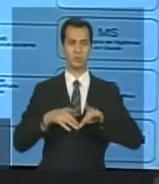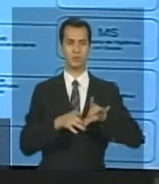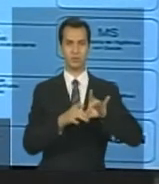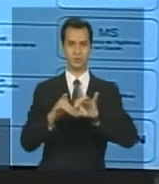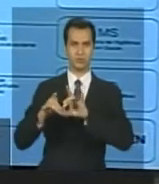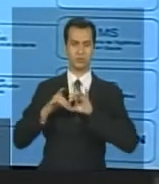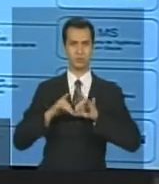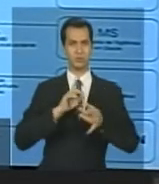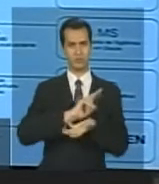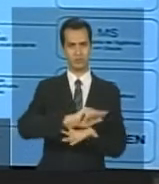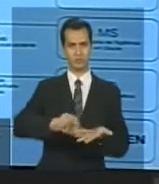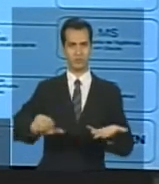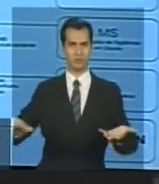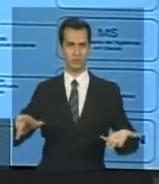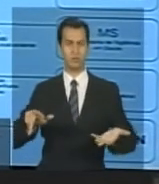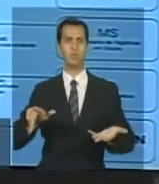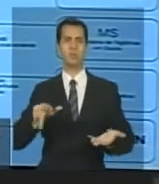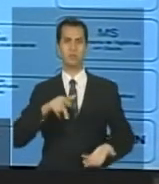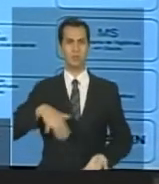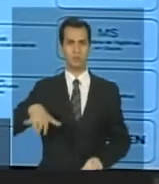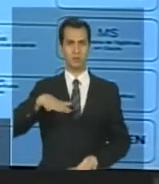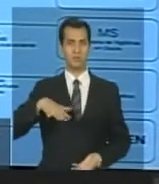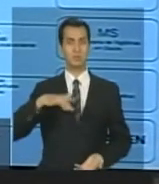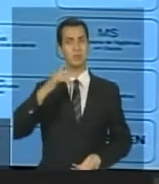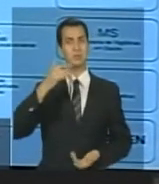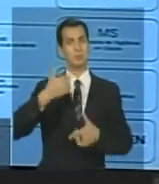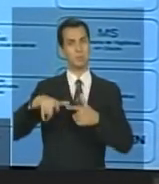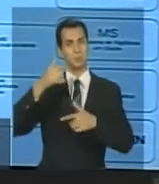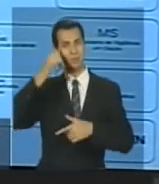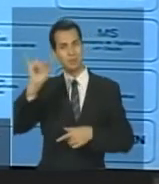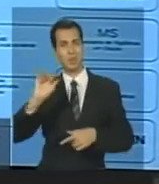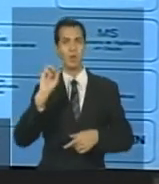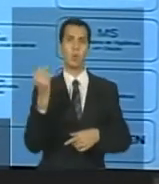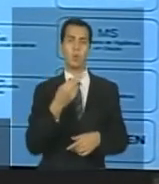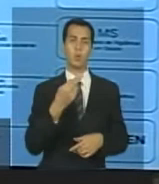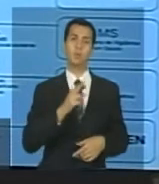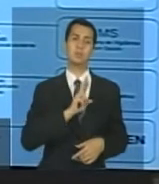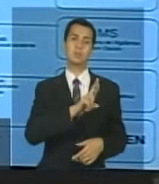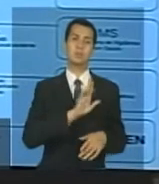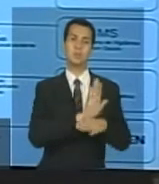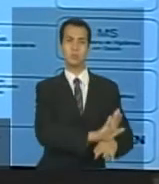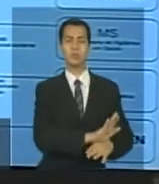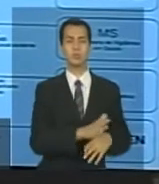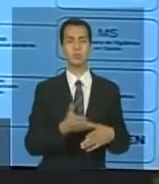de diferentes organismos frente a desastres seja na prevenção seja a resposta próximo